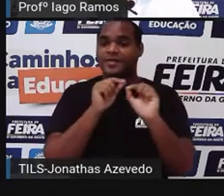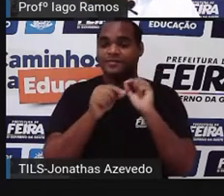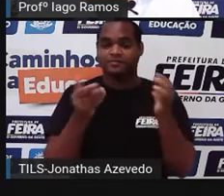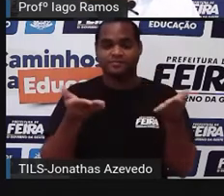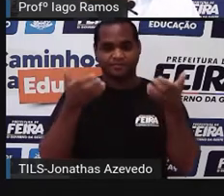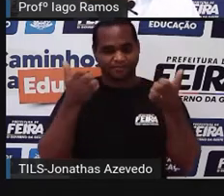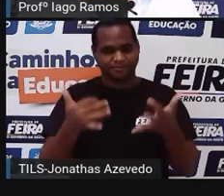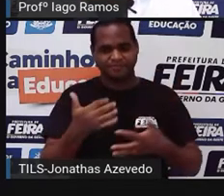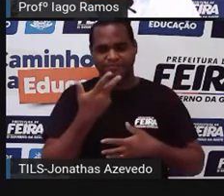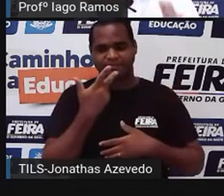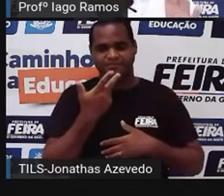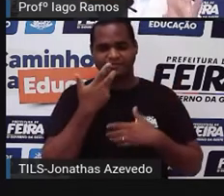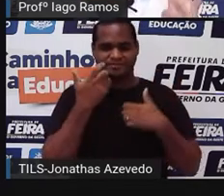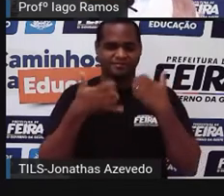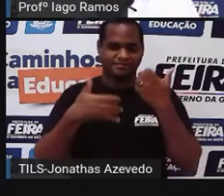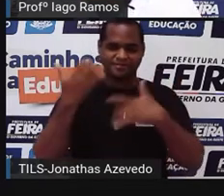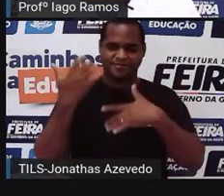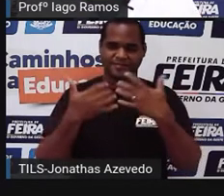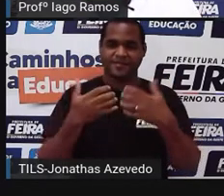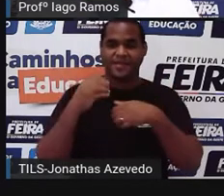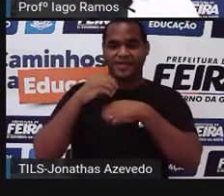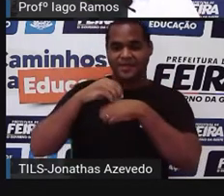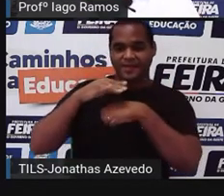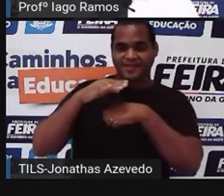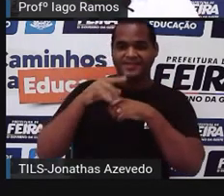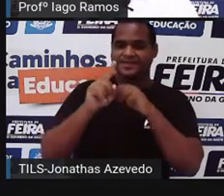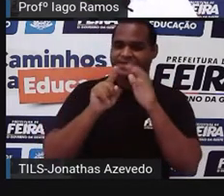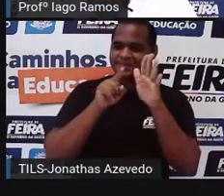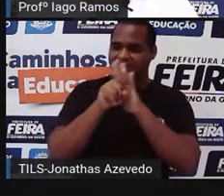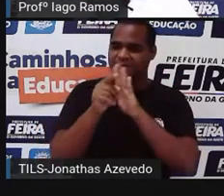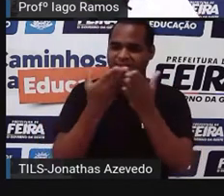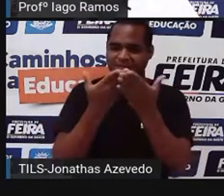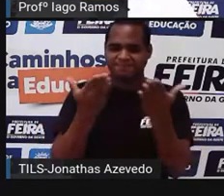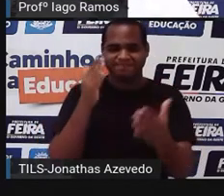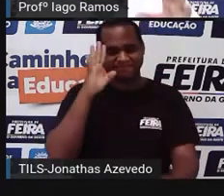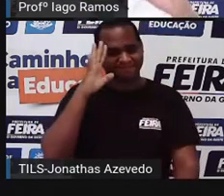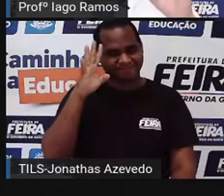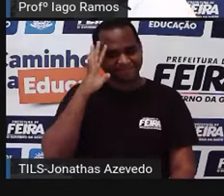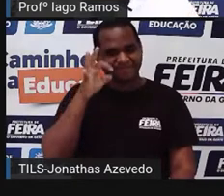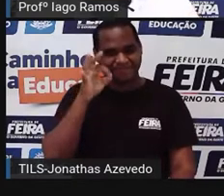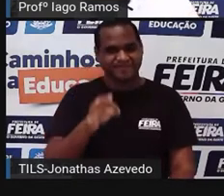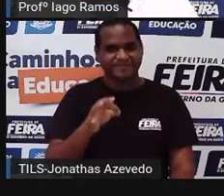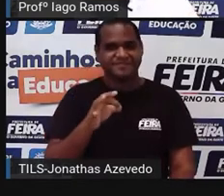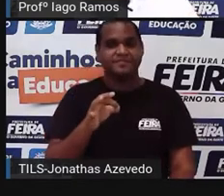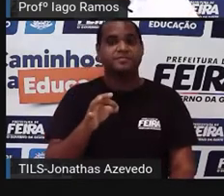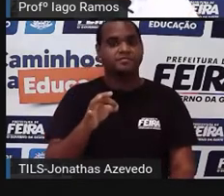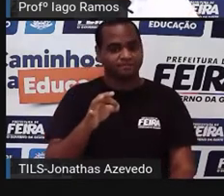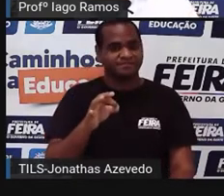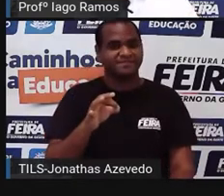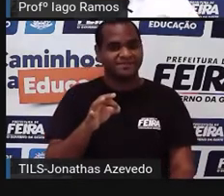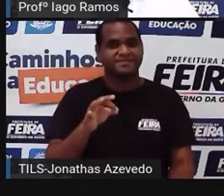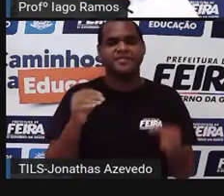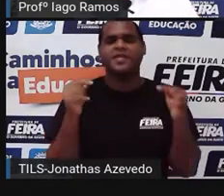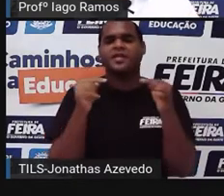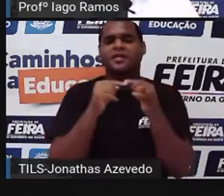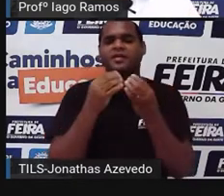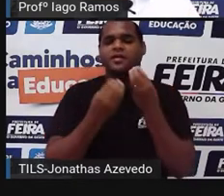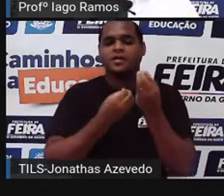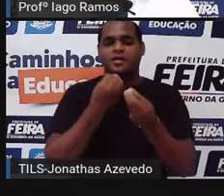vai falar por aqui tá bom E aí eu já trago essa pergunta aqui para você pensar de que maneira